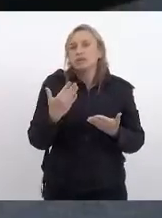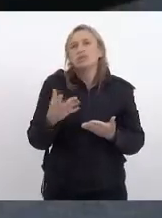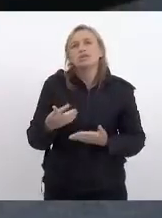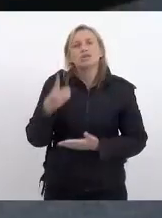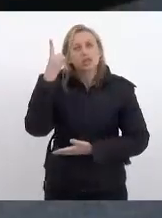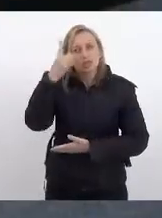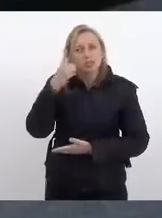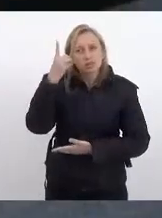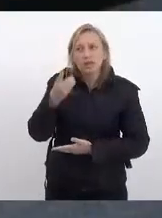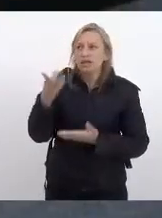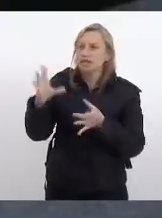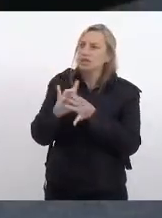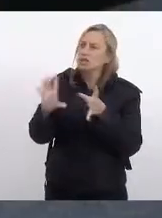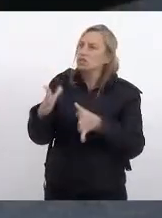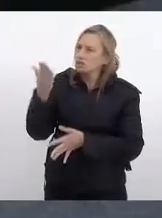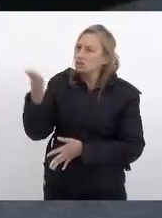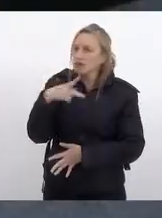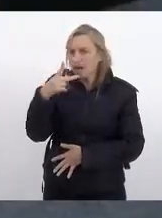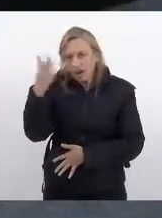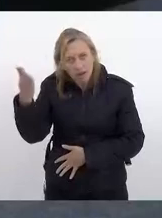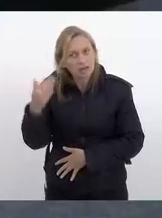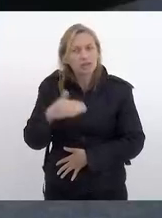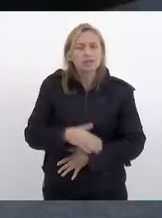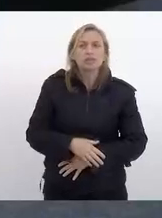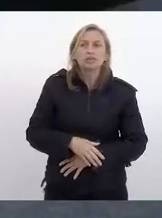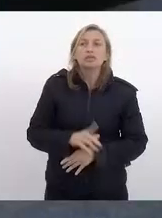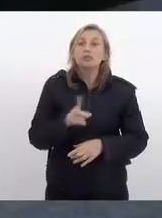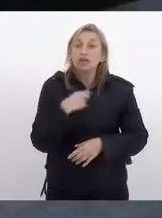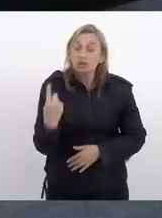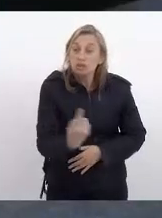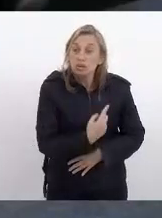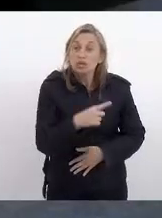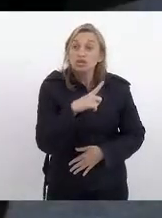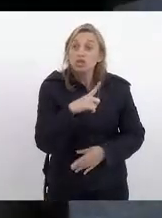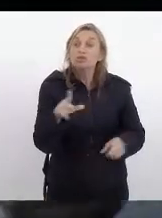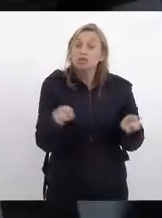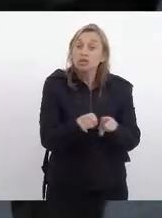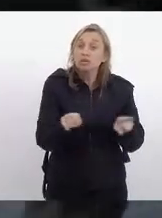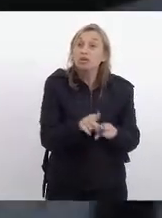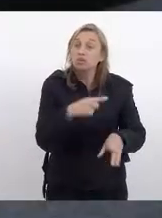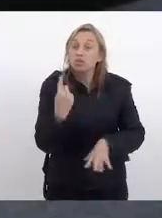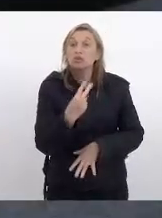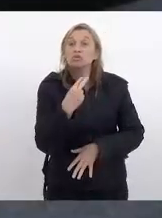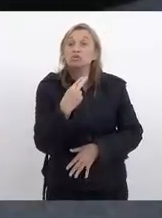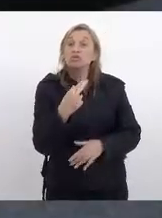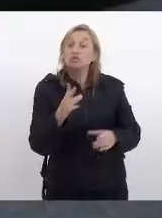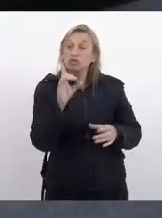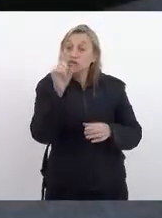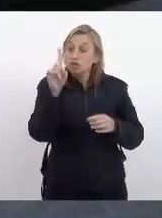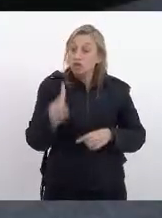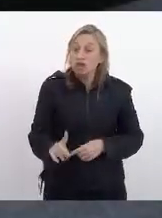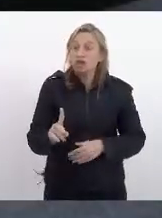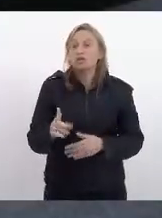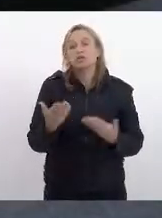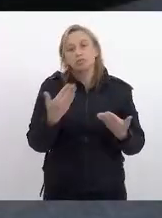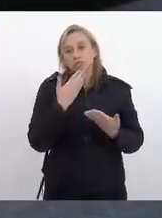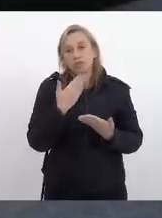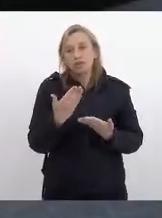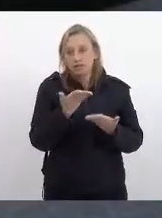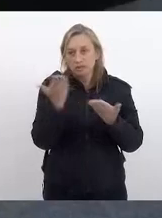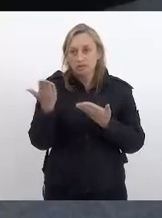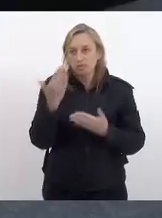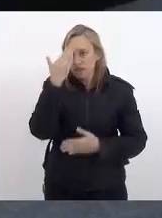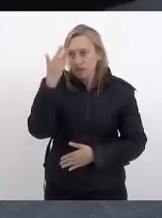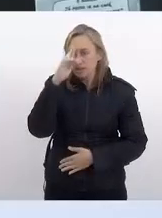Deputado a exercer o direito dela de falar metade falar para nós temos também o nosso direito colaborar aí pessoal por favor